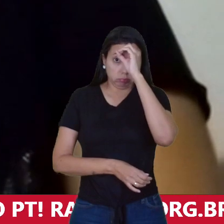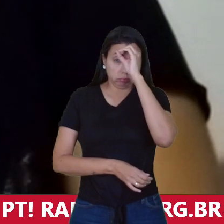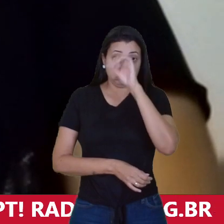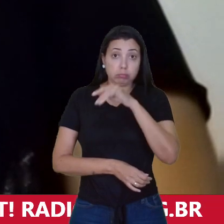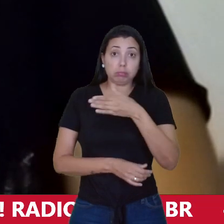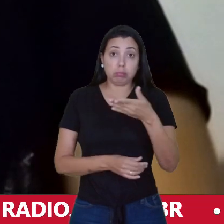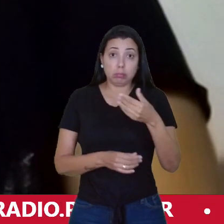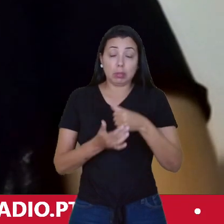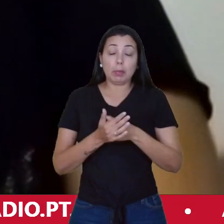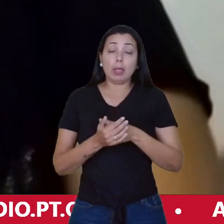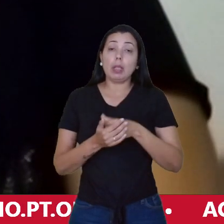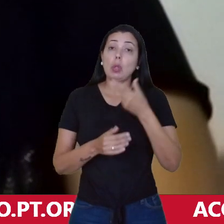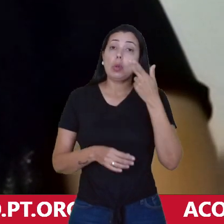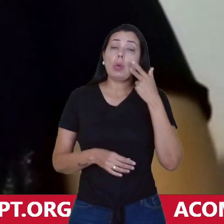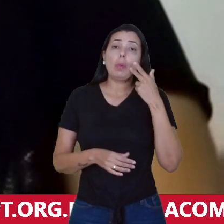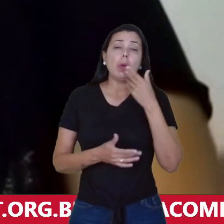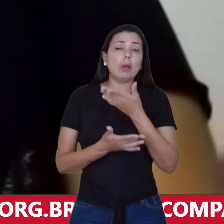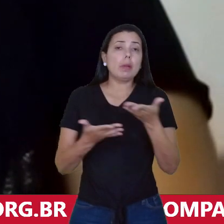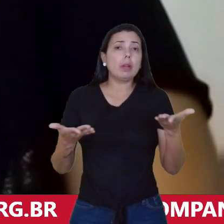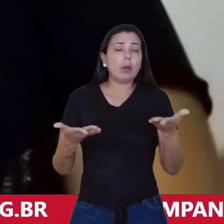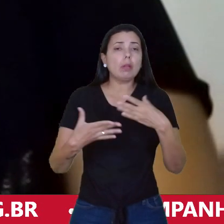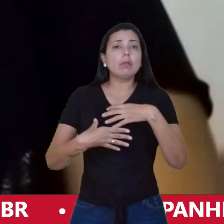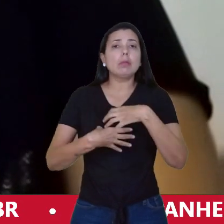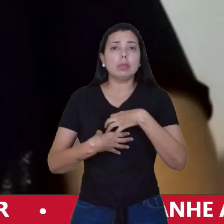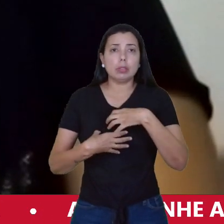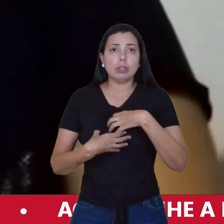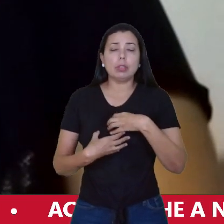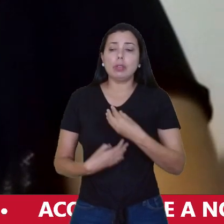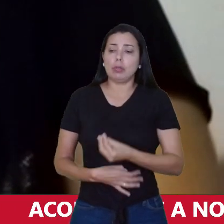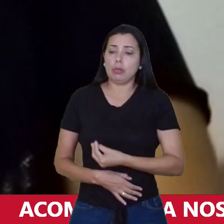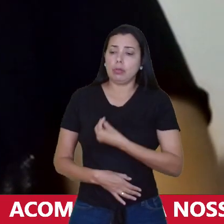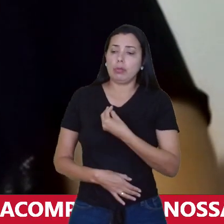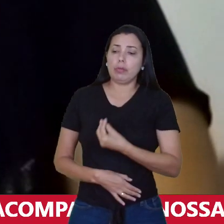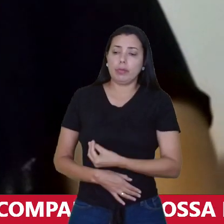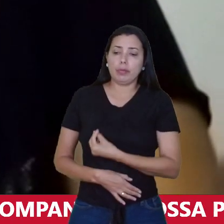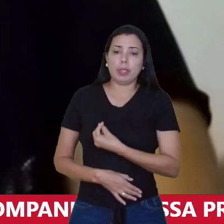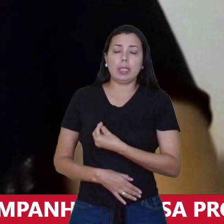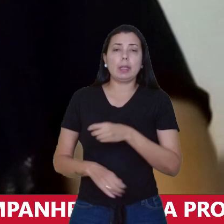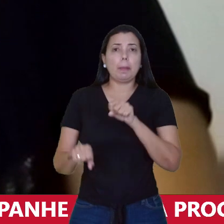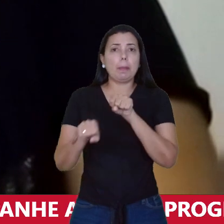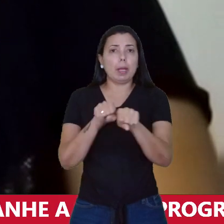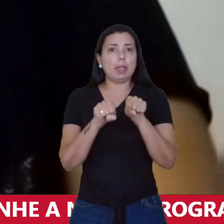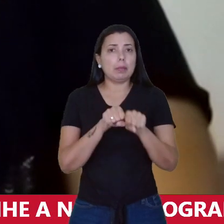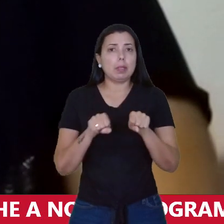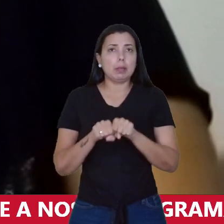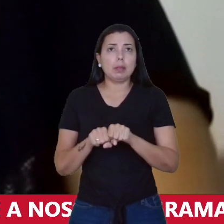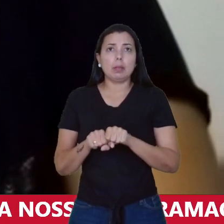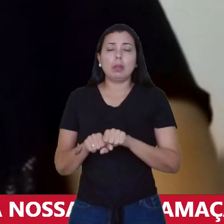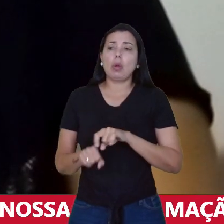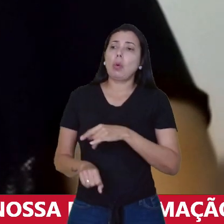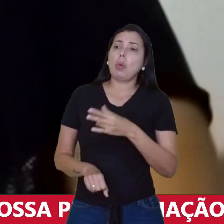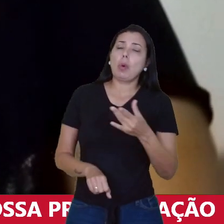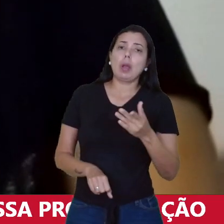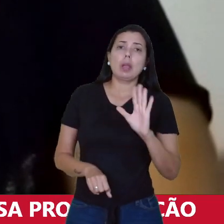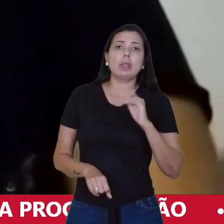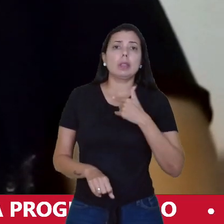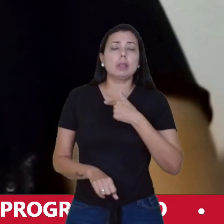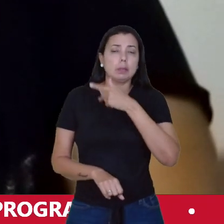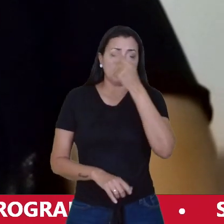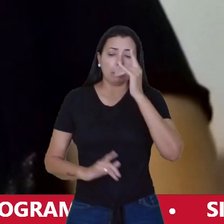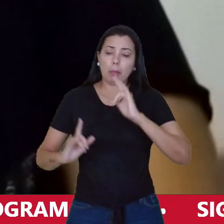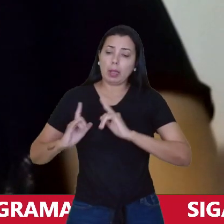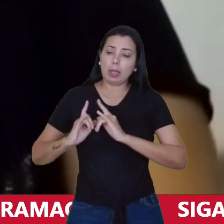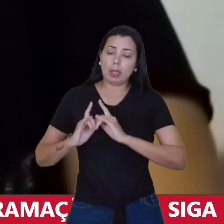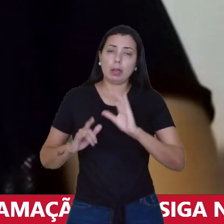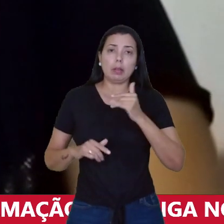com o senso comum. E, nesse sentido, vidas estão sendo ceifadas. Quantas companheiras nossas